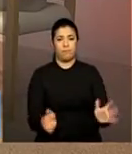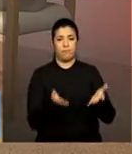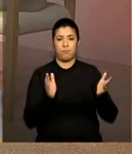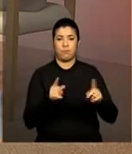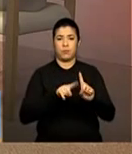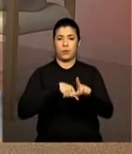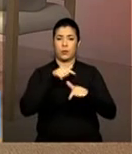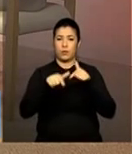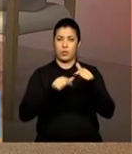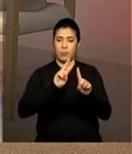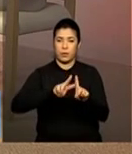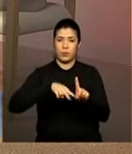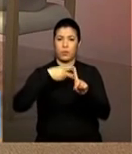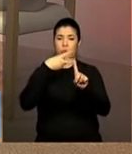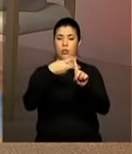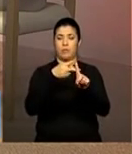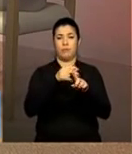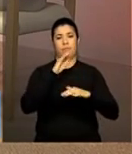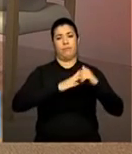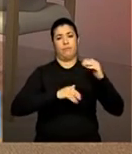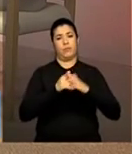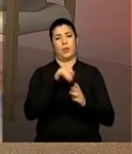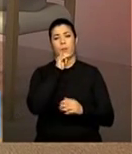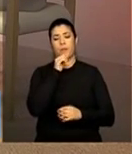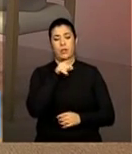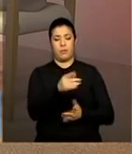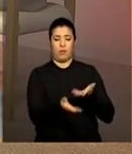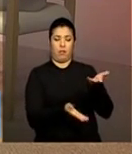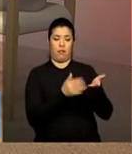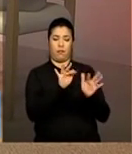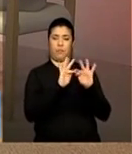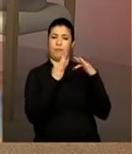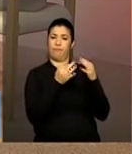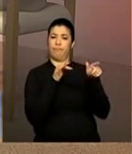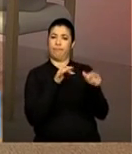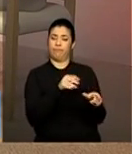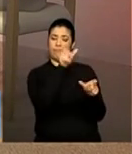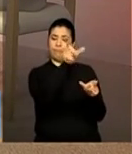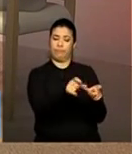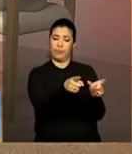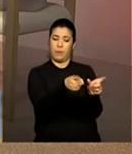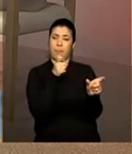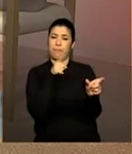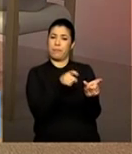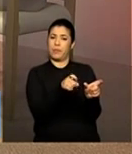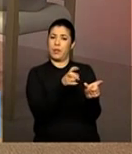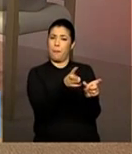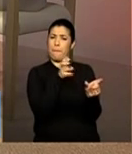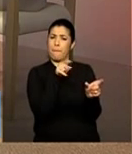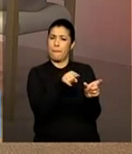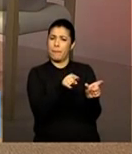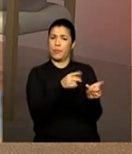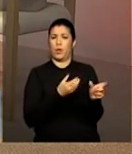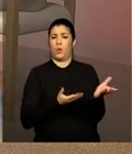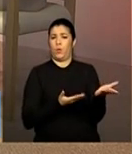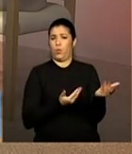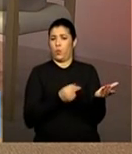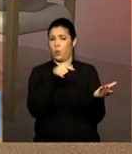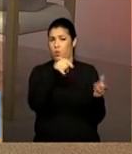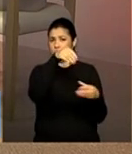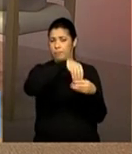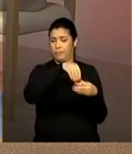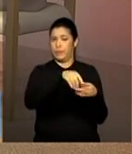PIS muitas vezes no atendimento a uma família é identificado né que o adolescente daquela